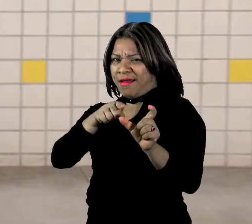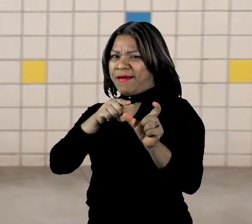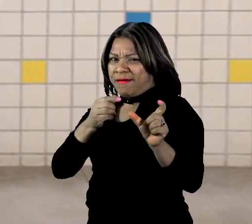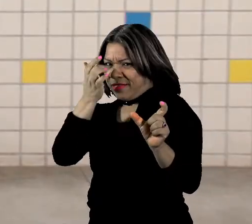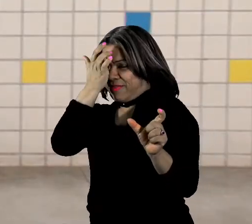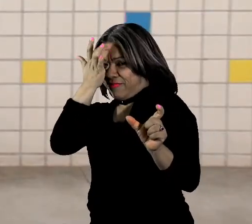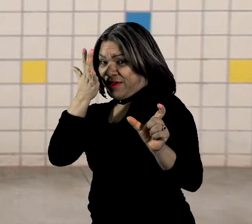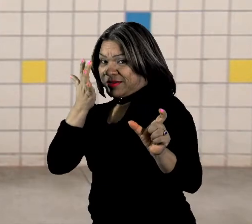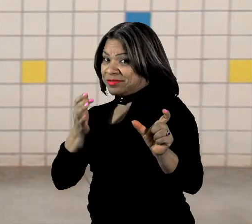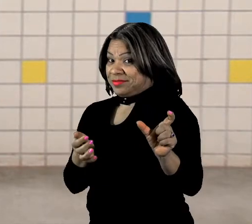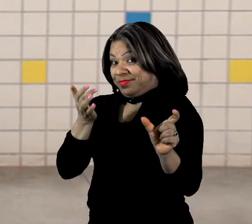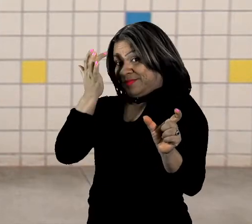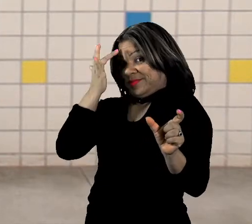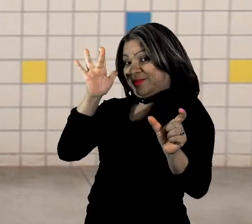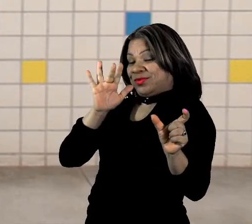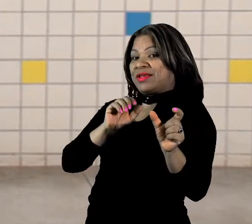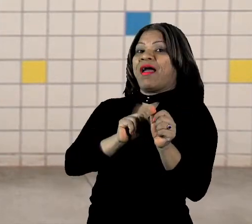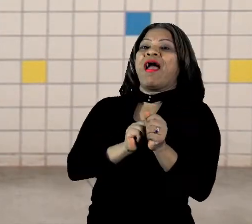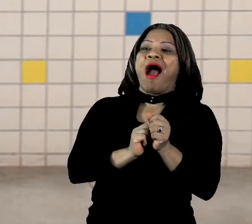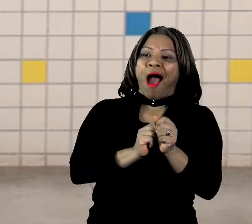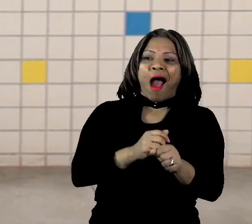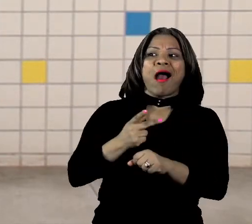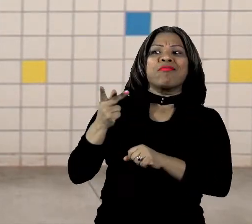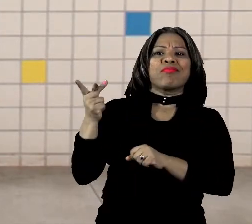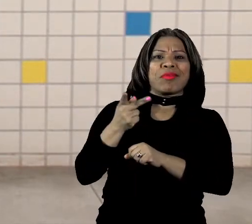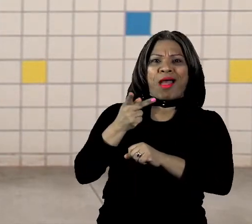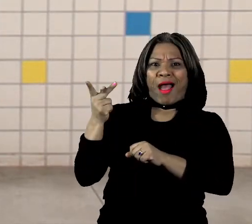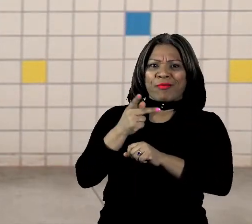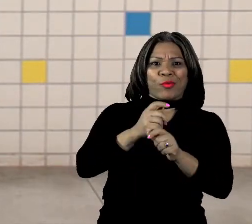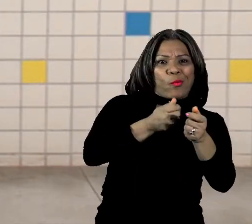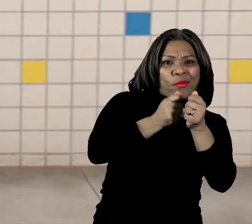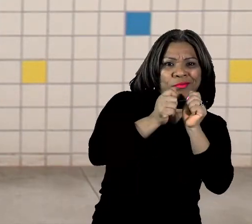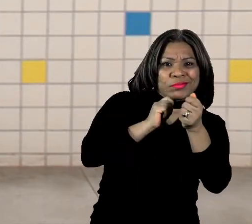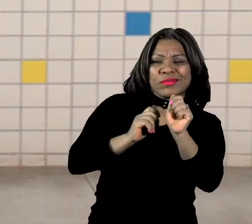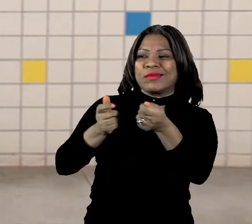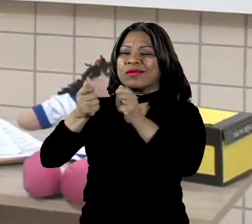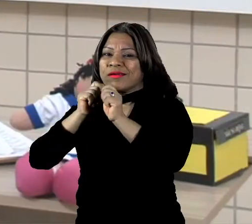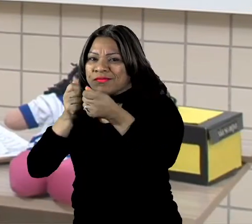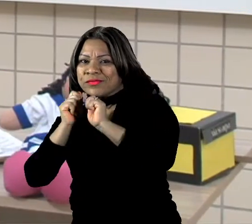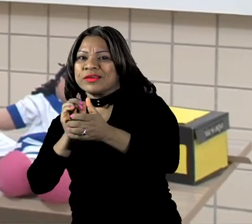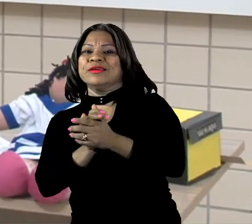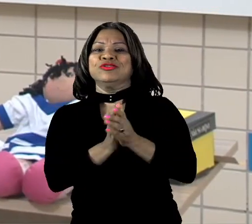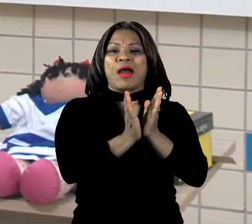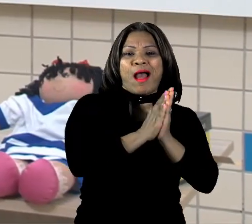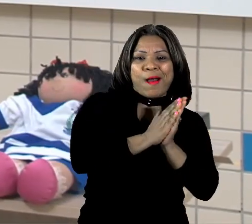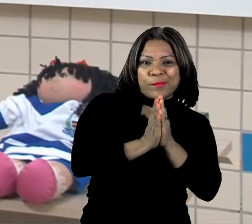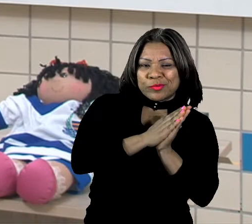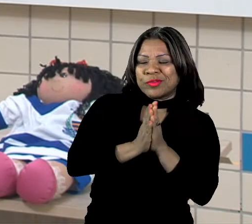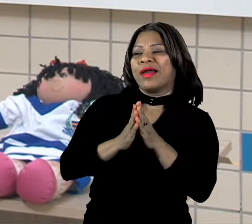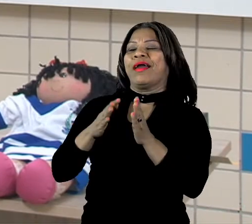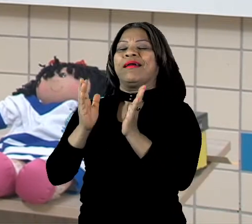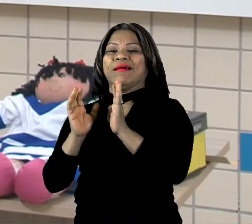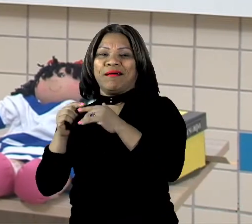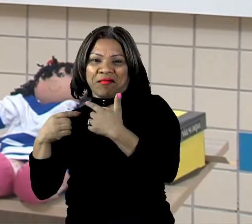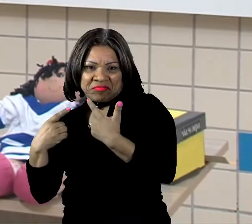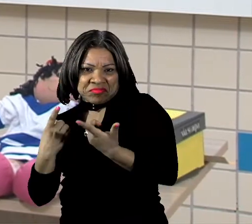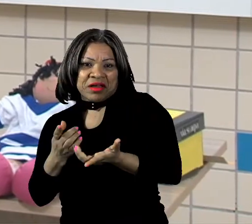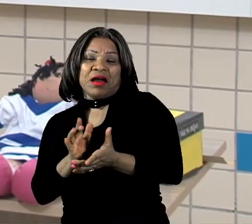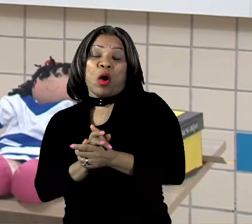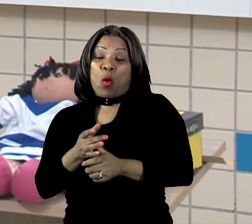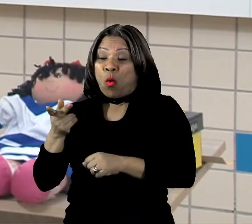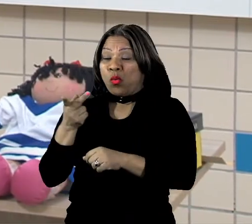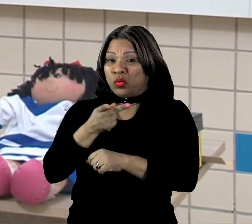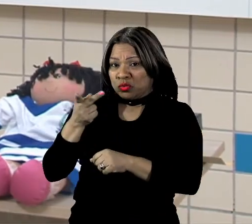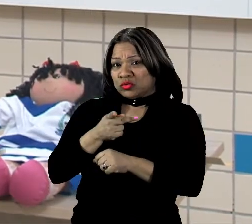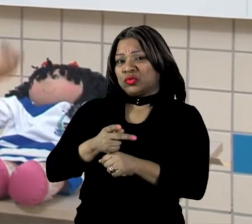sei. Estava nas duas. Tanto a Emília quanto, gente, o Paulo e a Sandra falou direitinho da palavra criança. Falaram